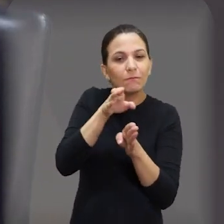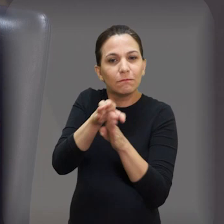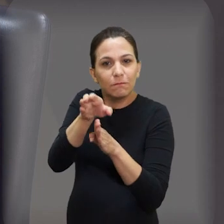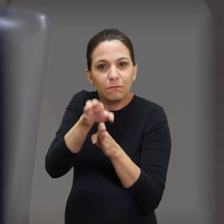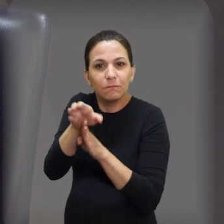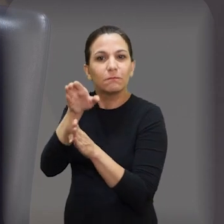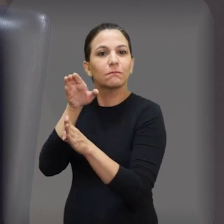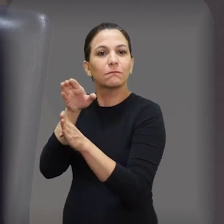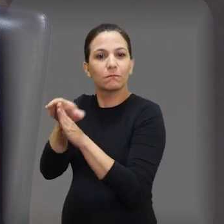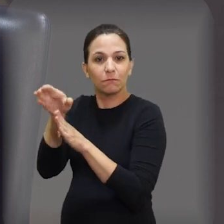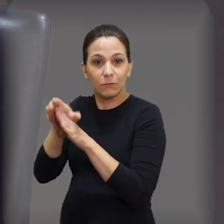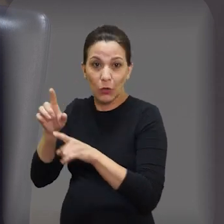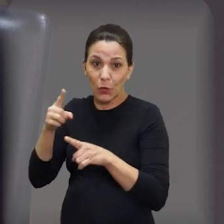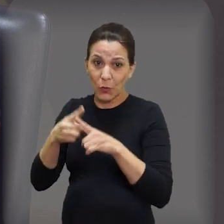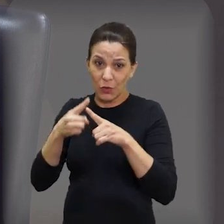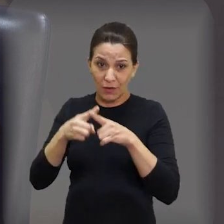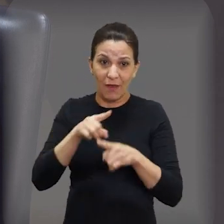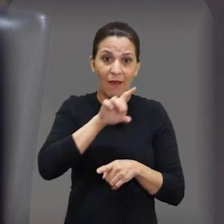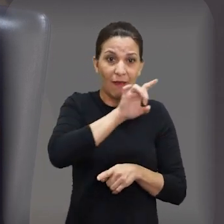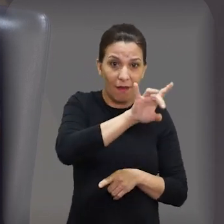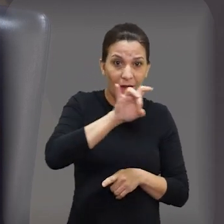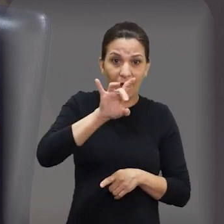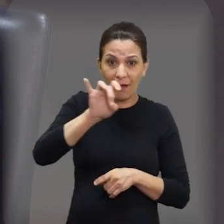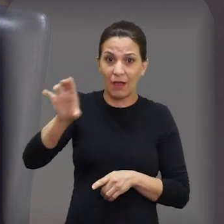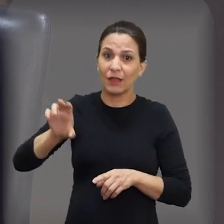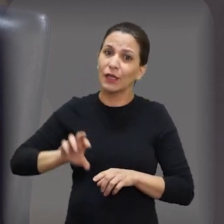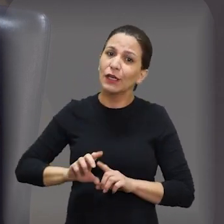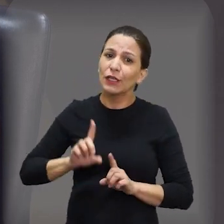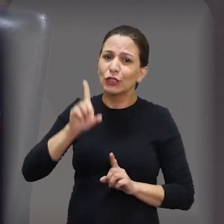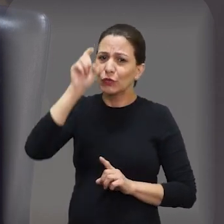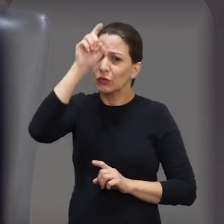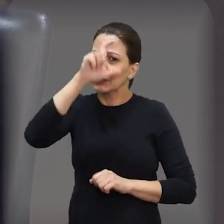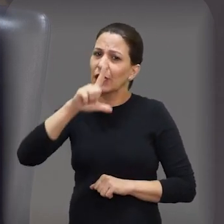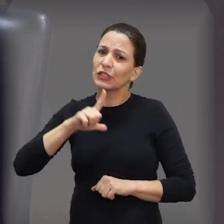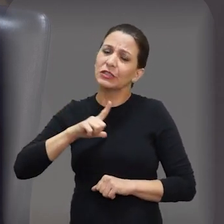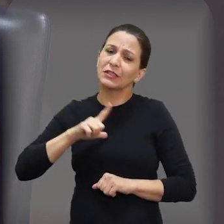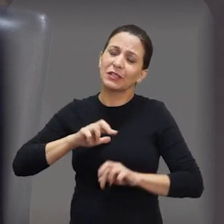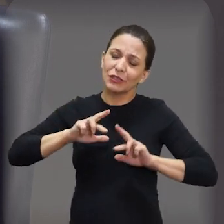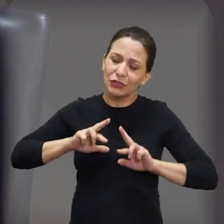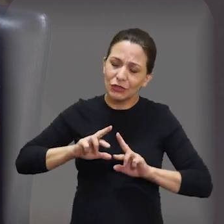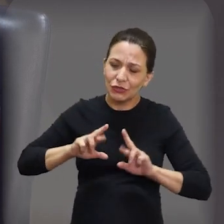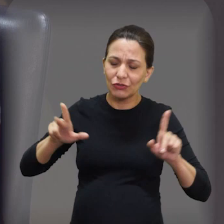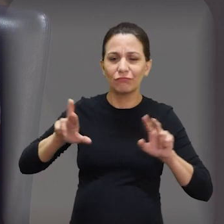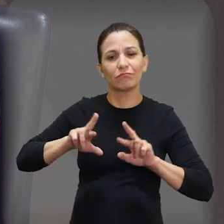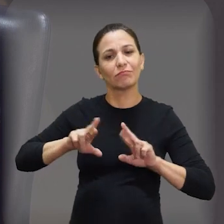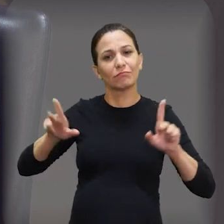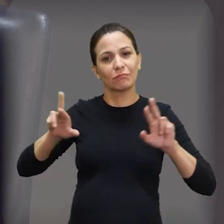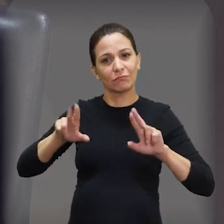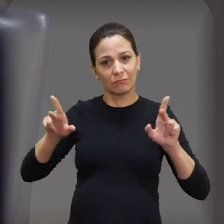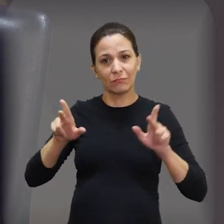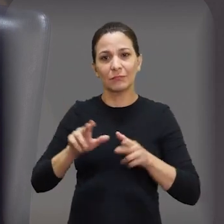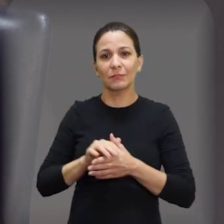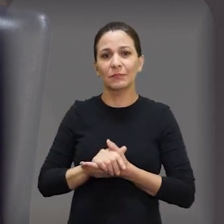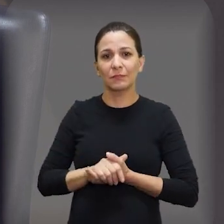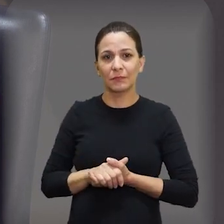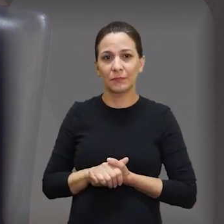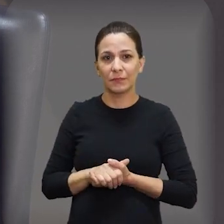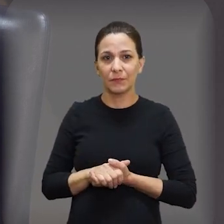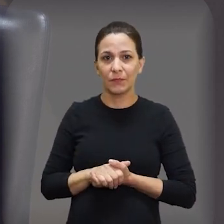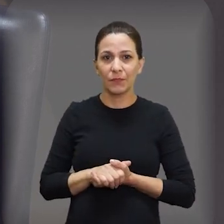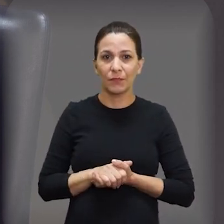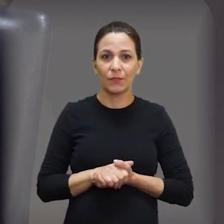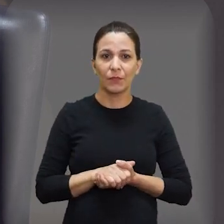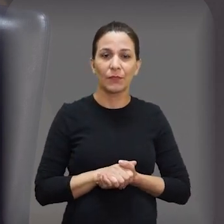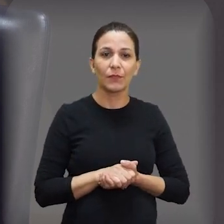as aulas, ele vai ser individual para cada aluno, para cada pessoa que está ali executando, é uma correção